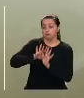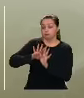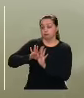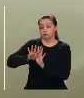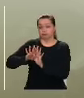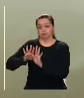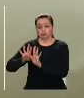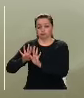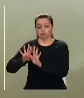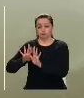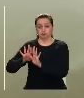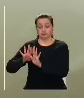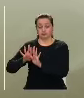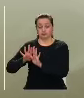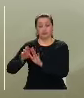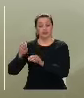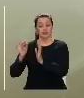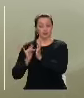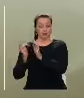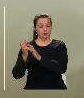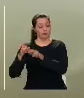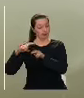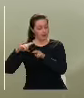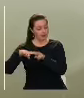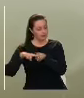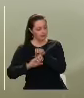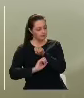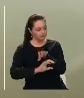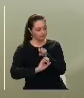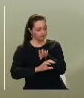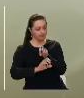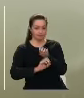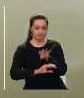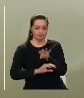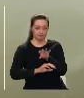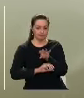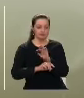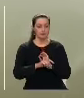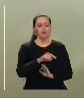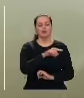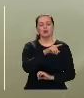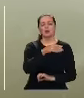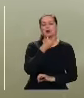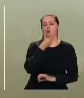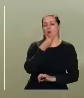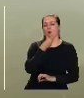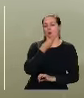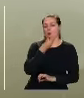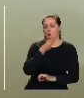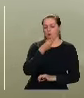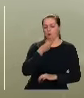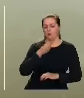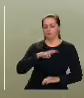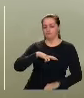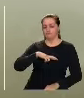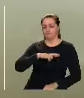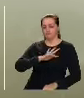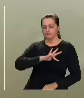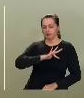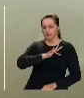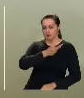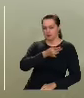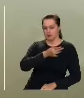assentando-se, os ensinava. E os escribas e fariseus trouxeram-lhe uma